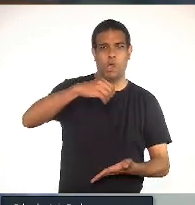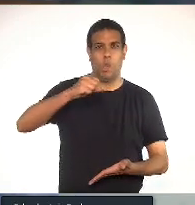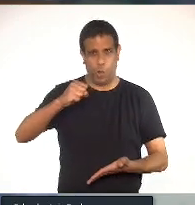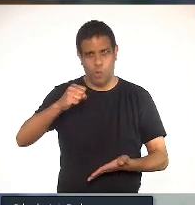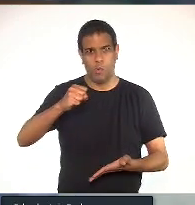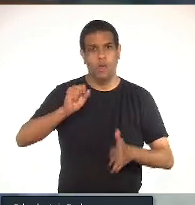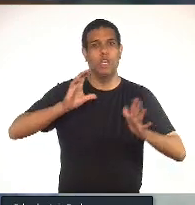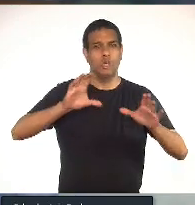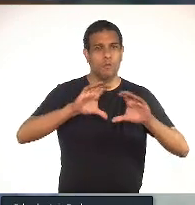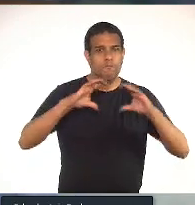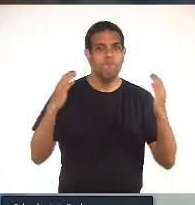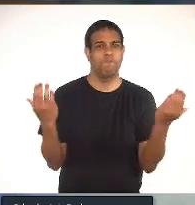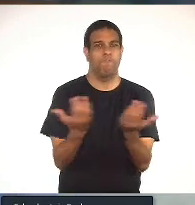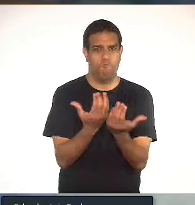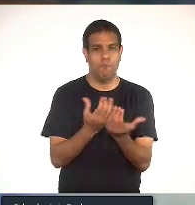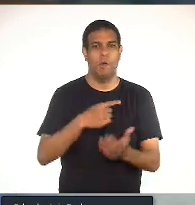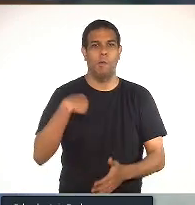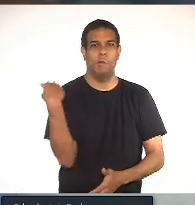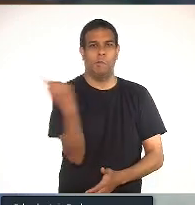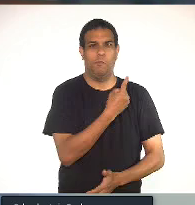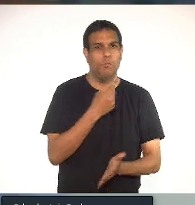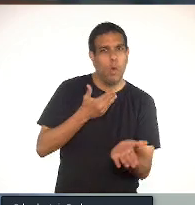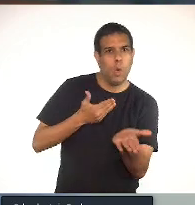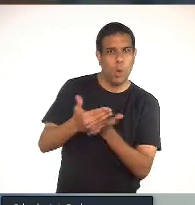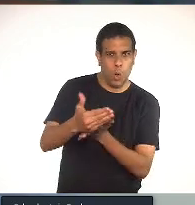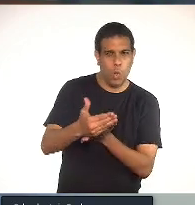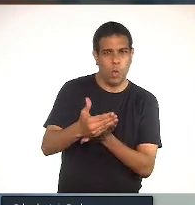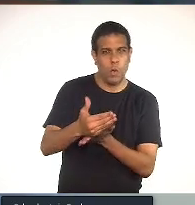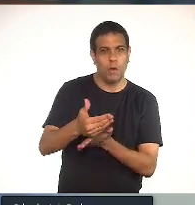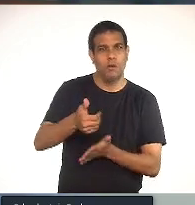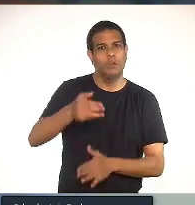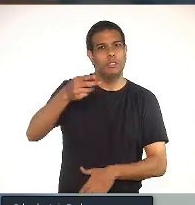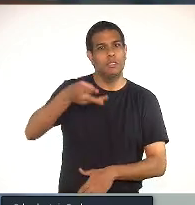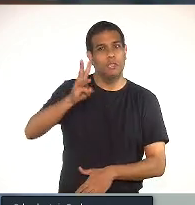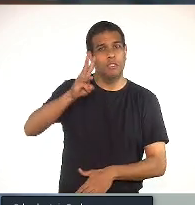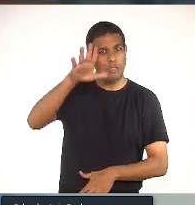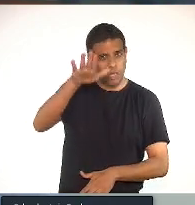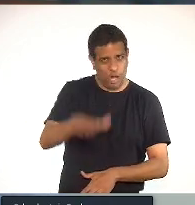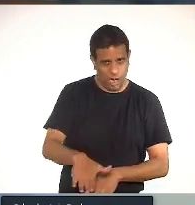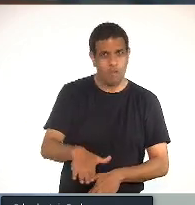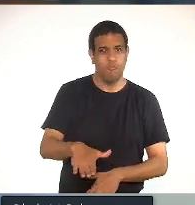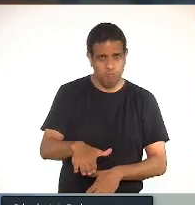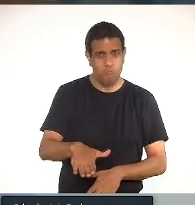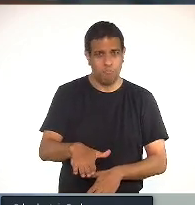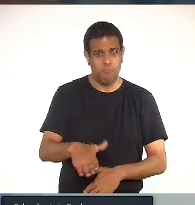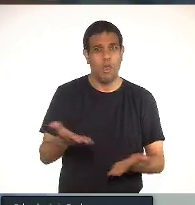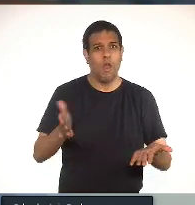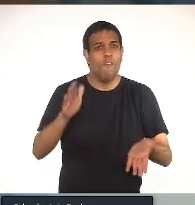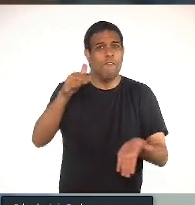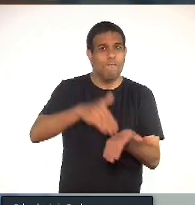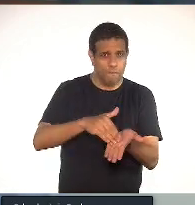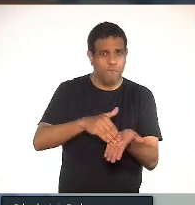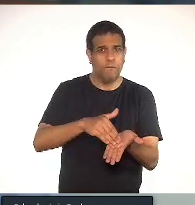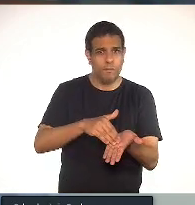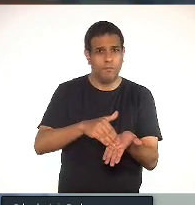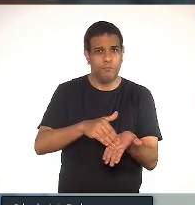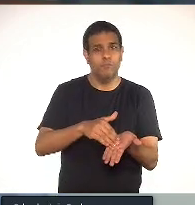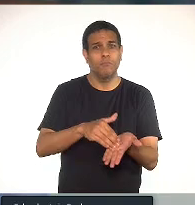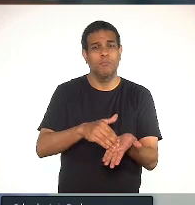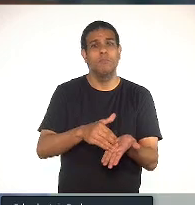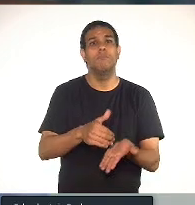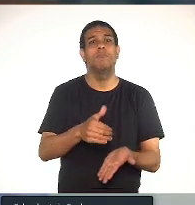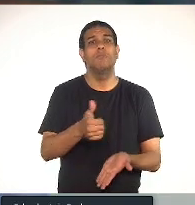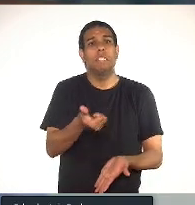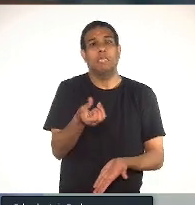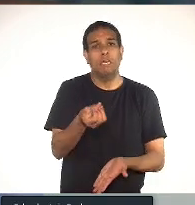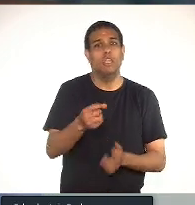99ª sessão ordinária, que, iniciada às 15 horas e 50 minutos, encerrou-se às 16 horas